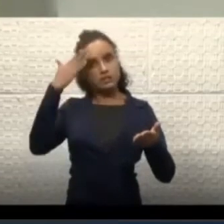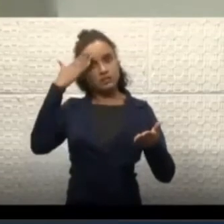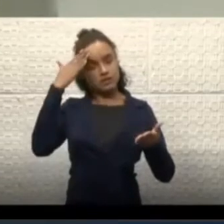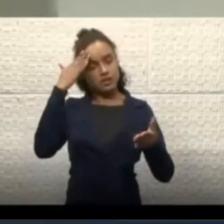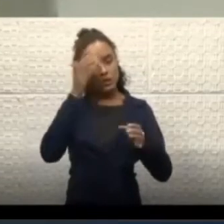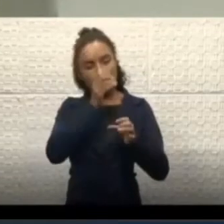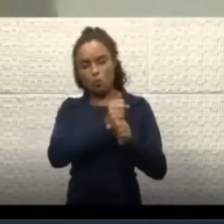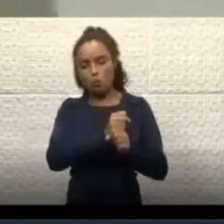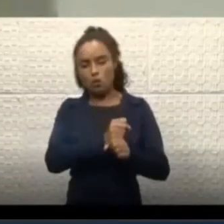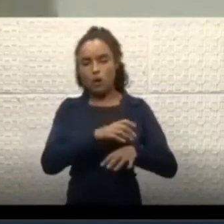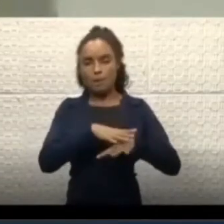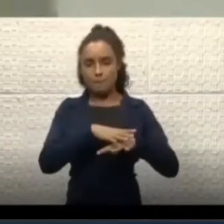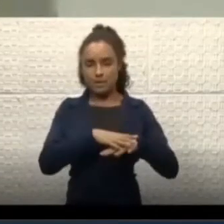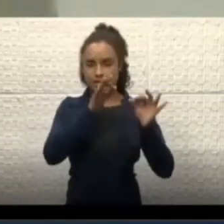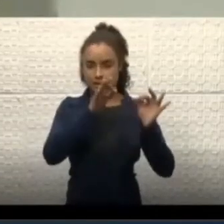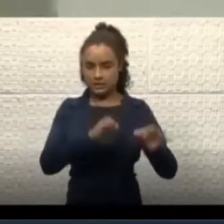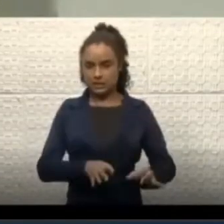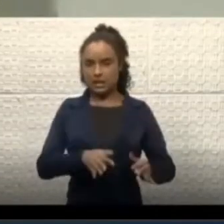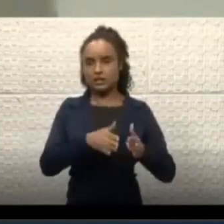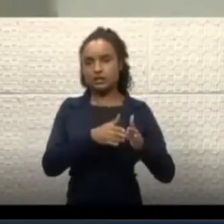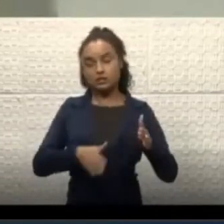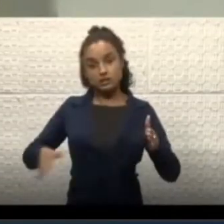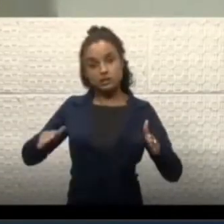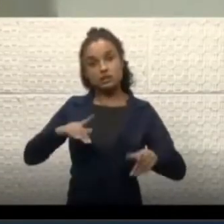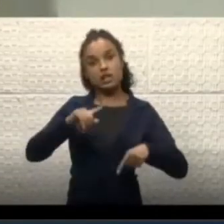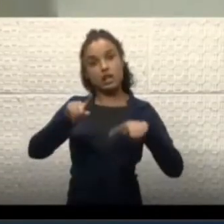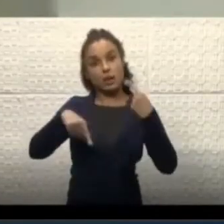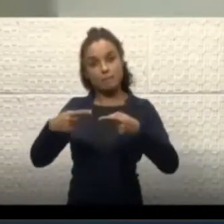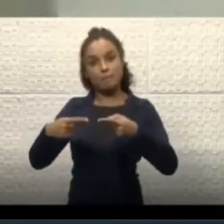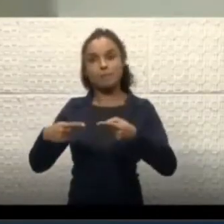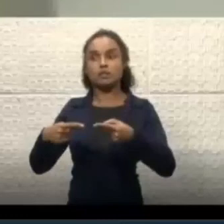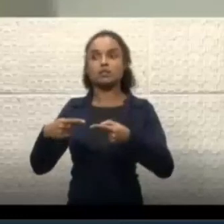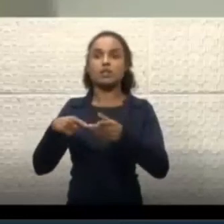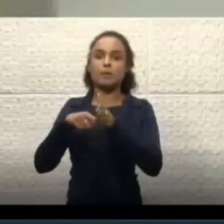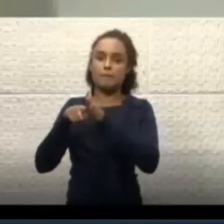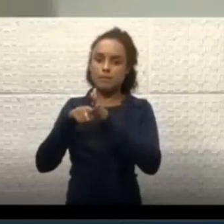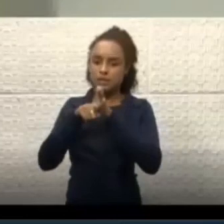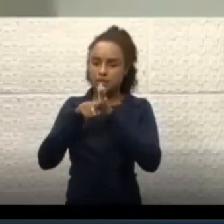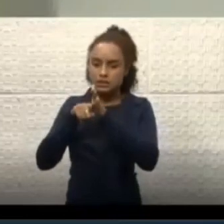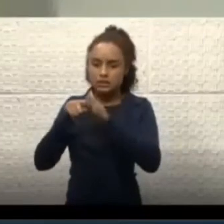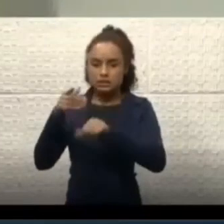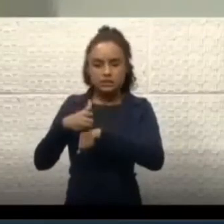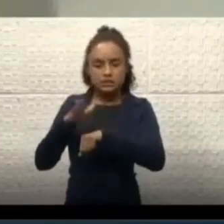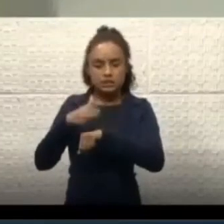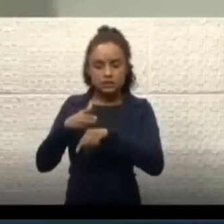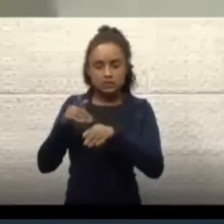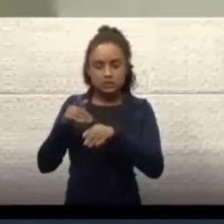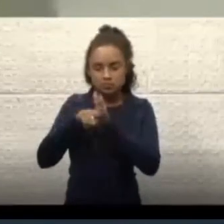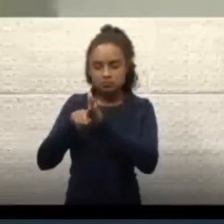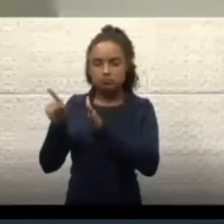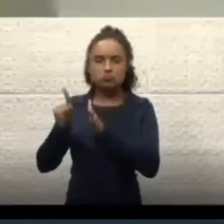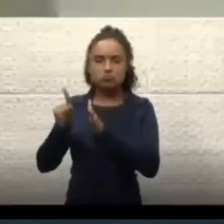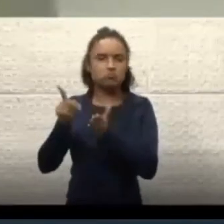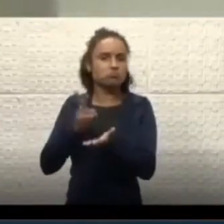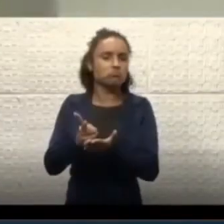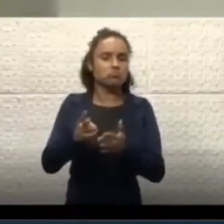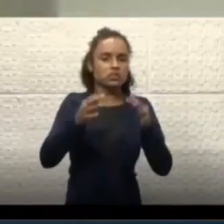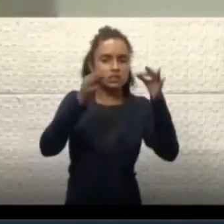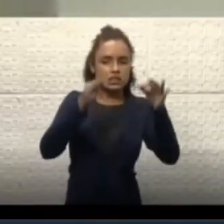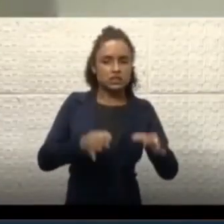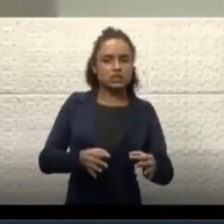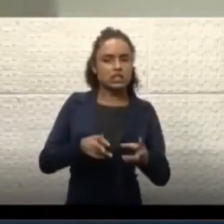forma correta, para utilizar a amostra que a gente tem. Quando nós vamos pesquisar na prática uma determinada amostra, nem sempre a gente vai ter